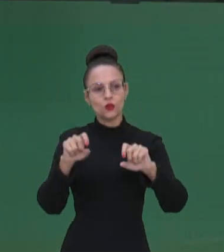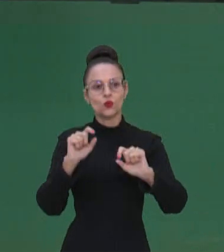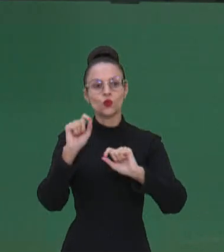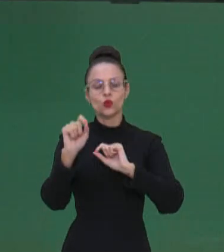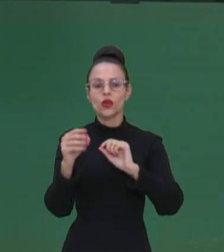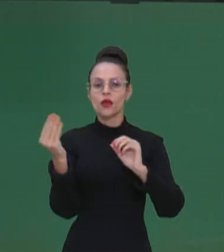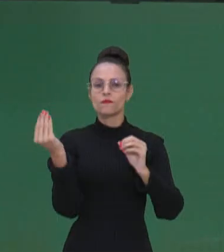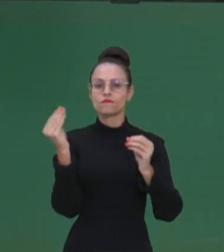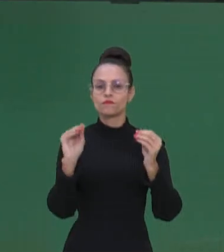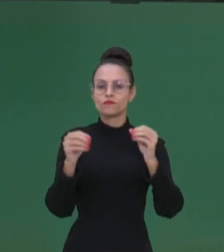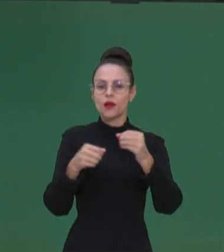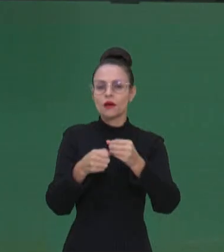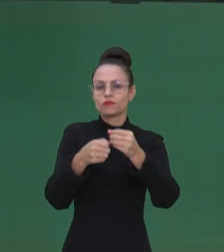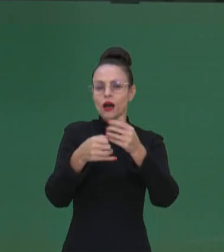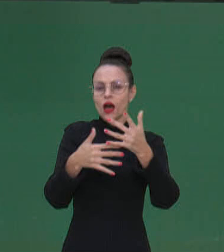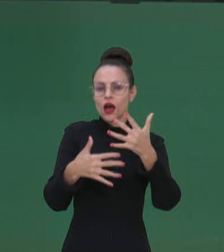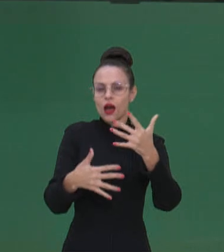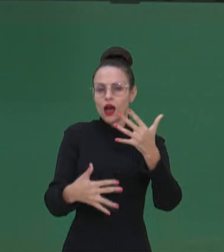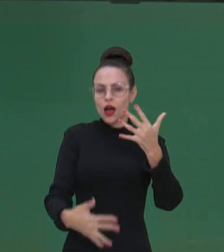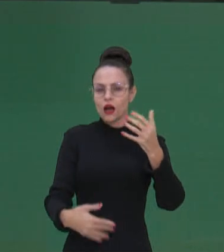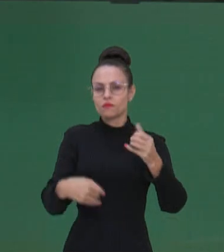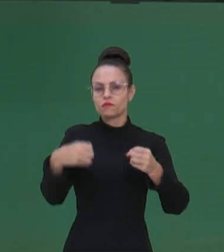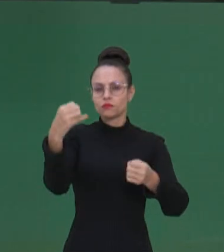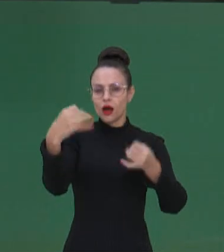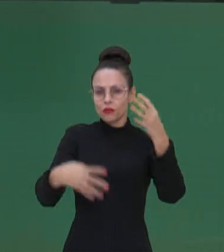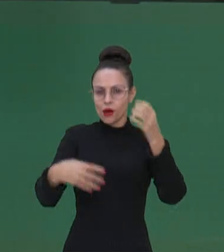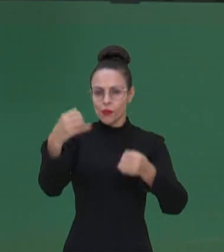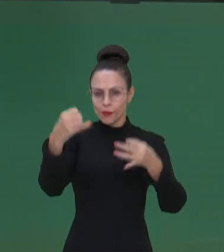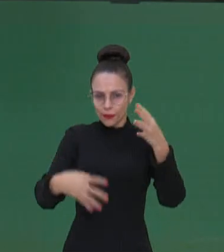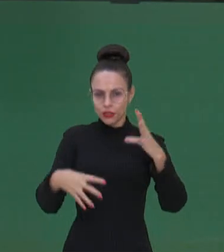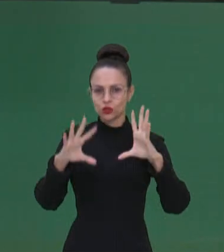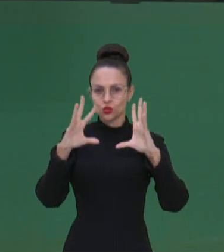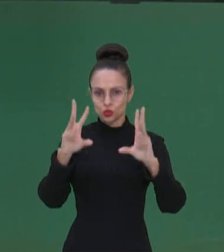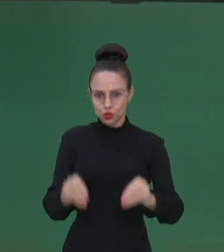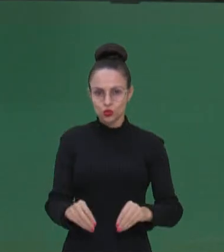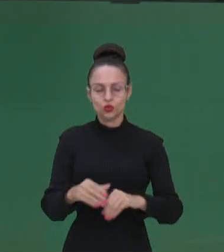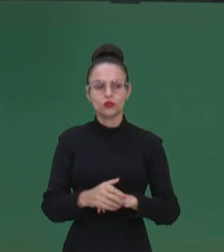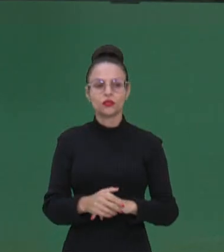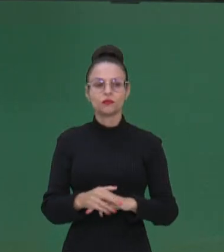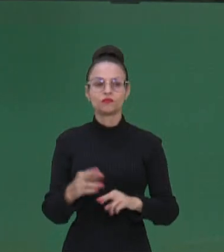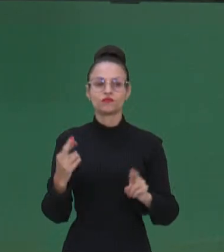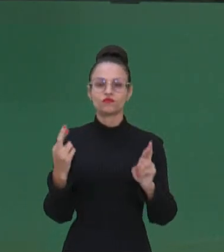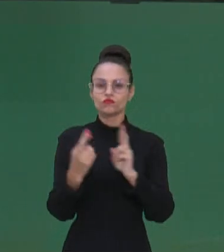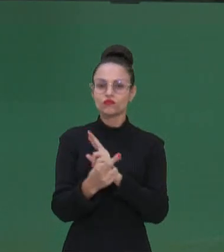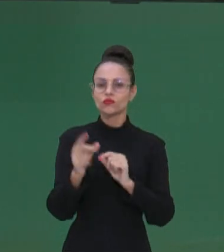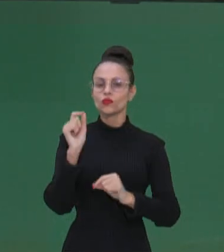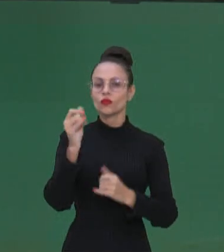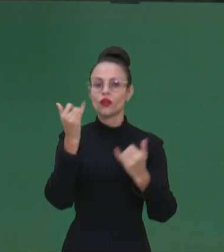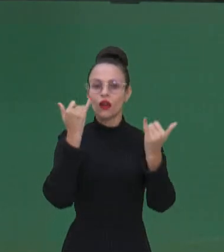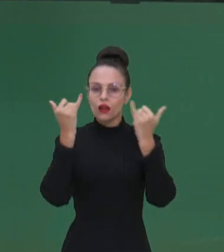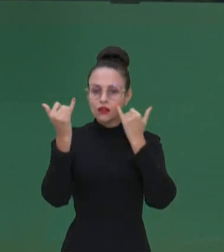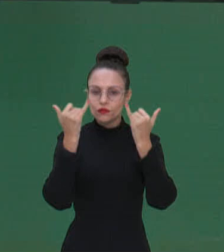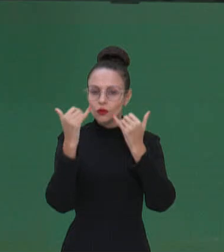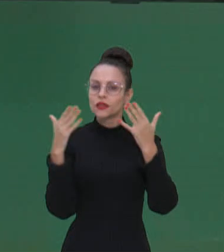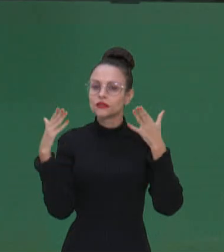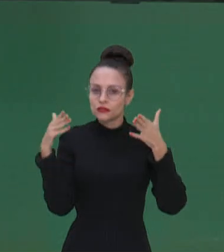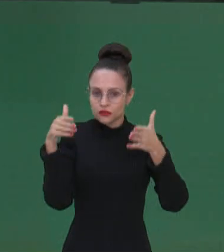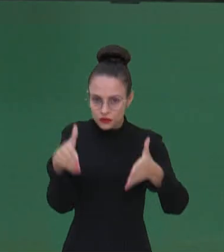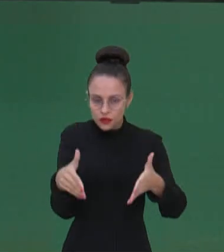então, destrinchar tudo isso daqui, né? Relaciona-se à informação propriamente